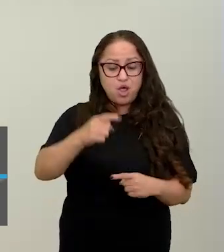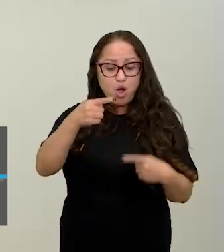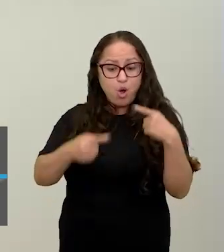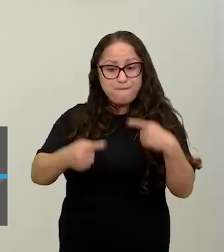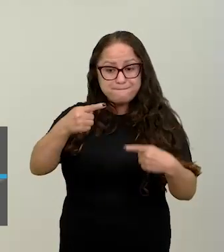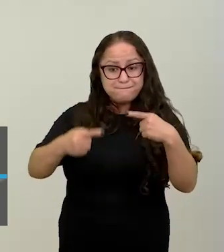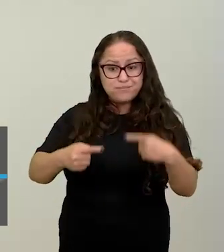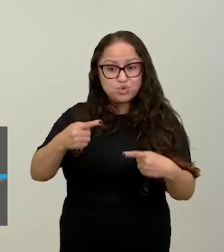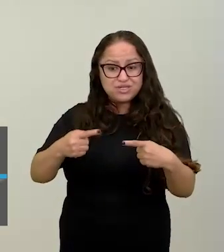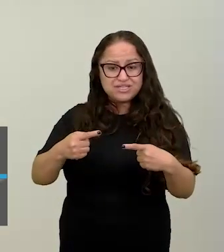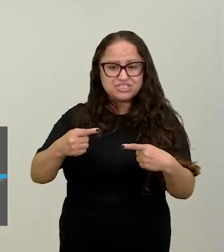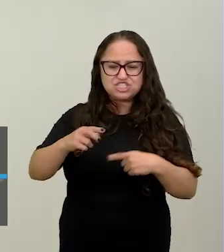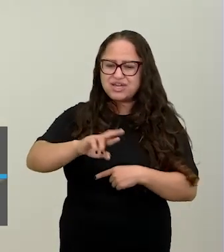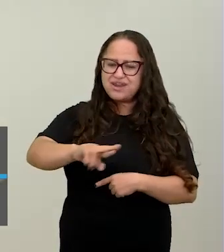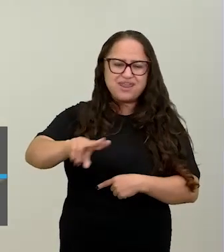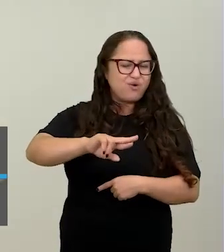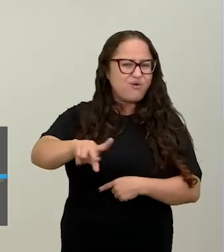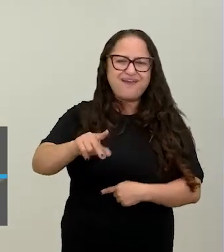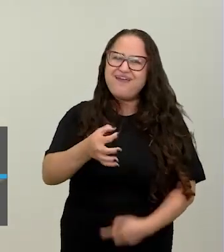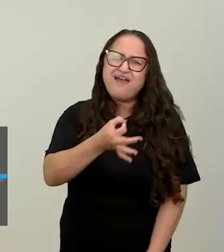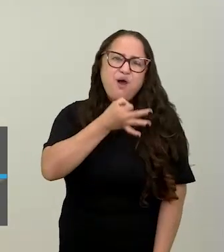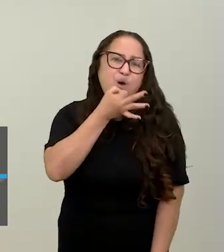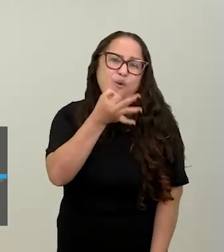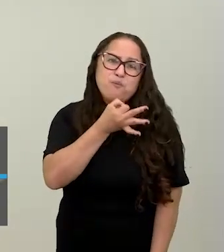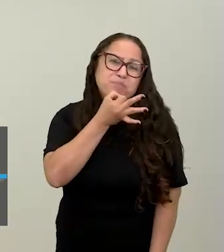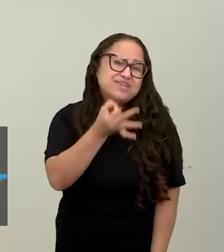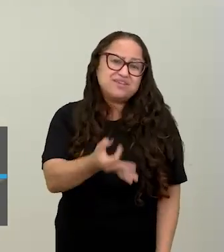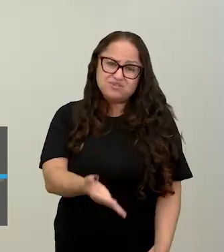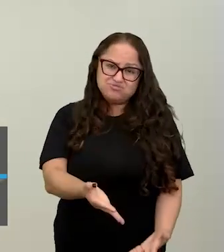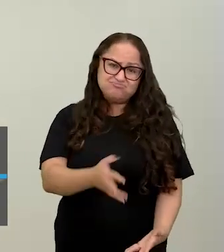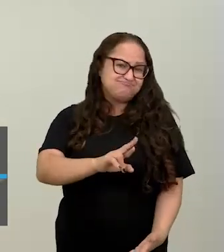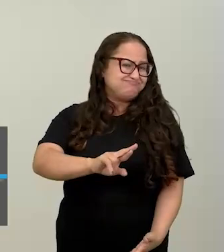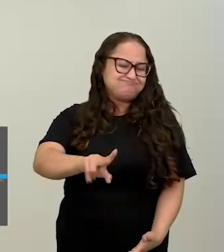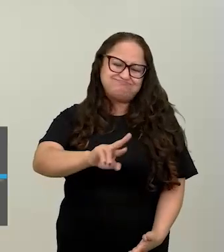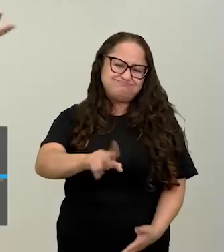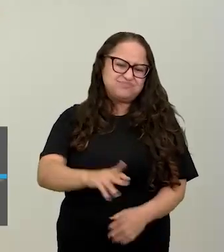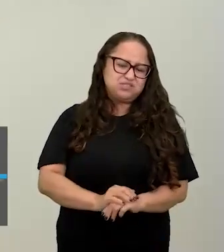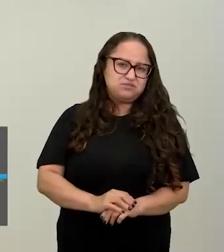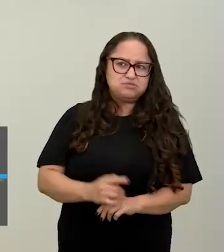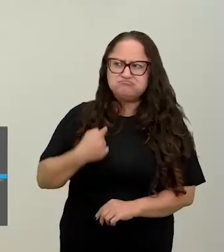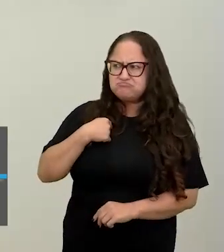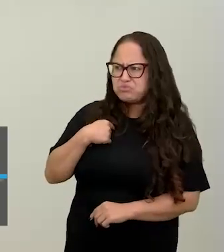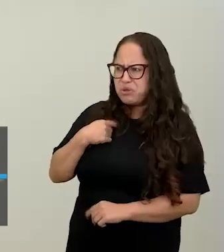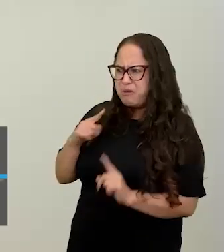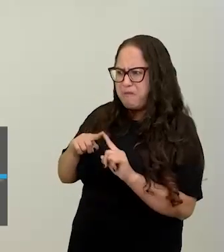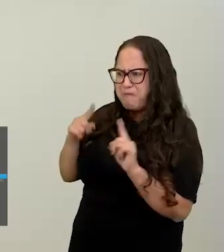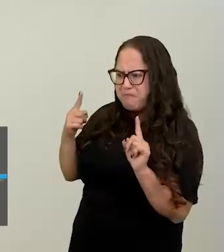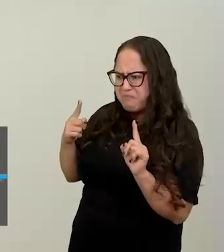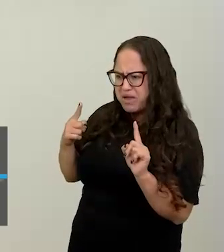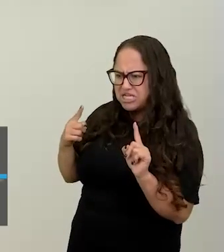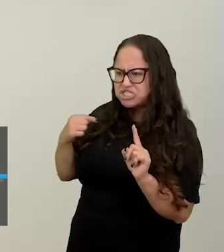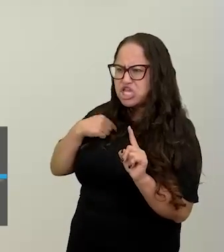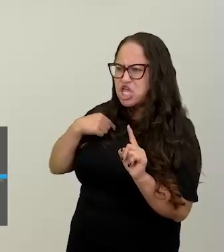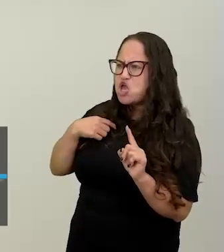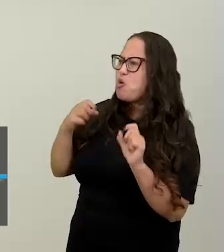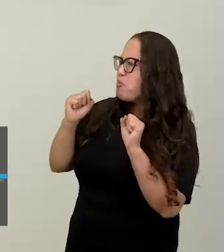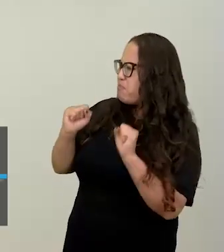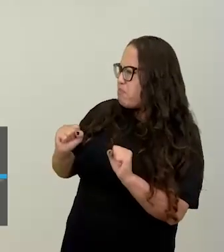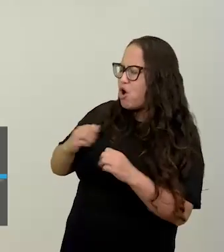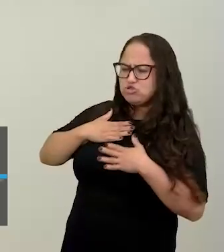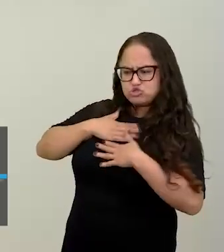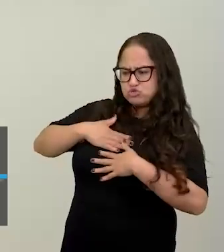política não é uma questão de opinião, tá? É igual, aí você fala, não, mas eu tenho direito de gostar de fulano, de ciclano e